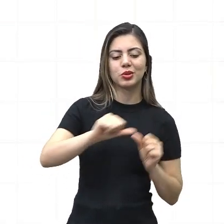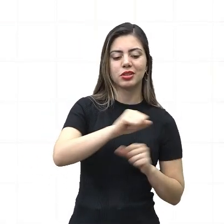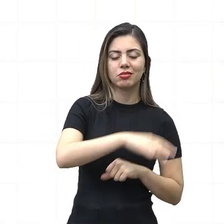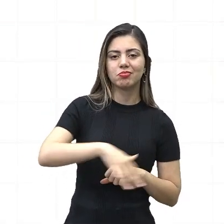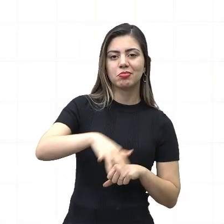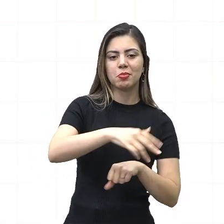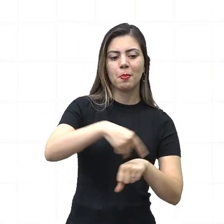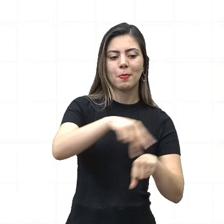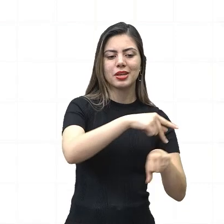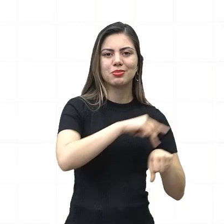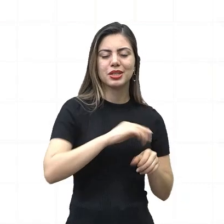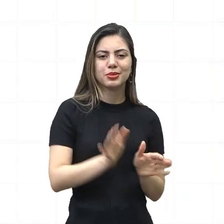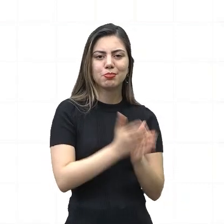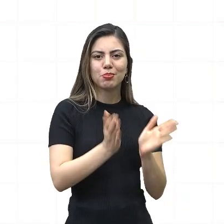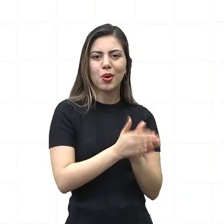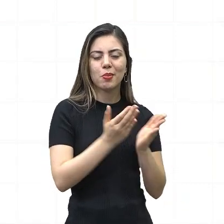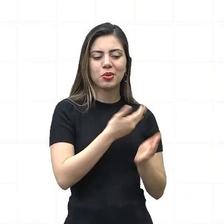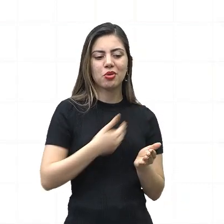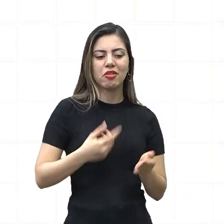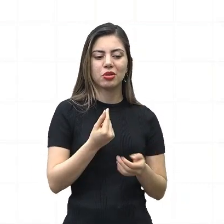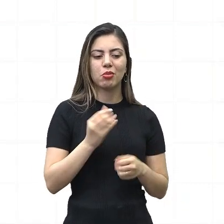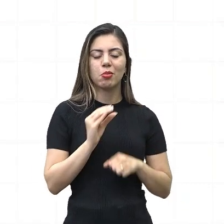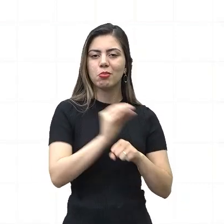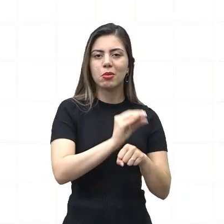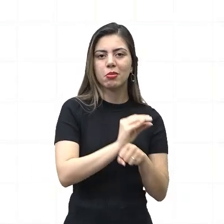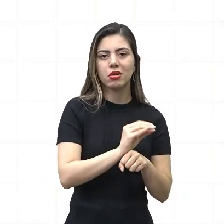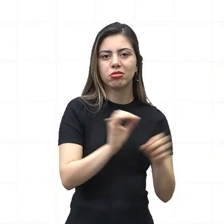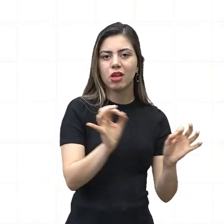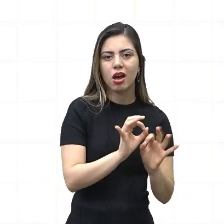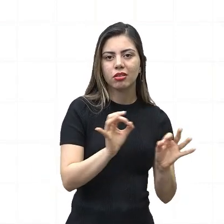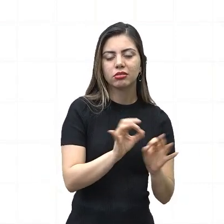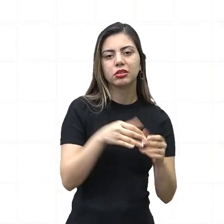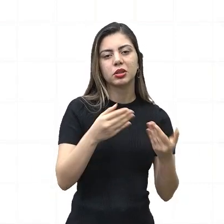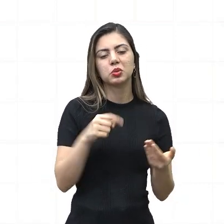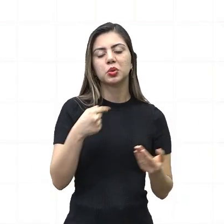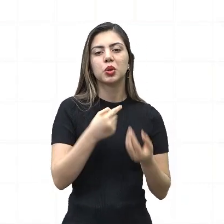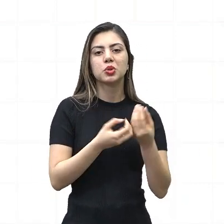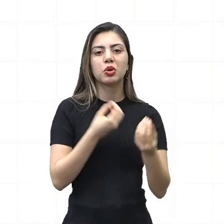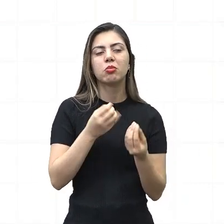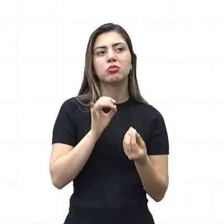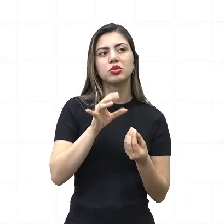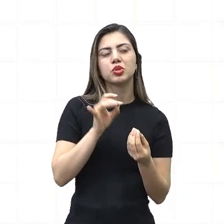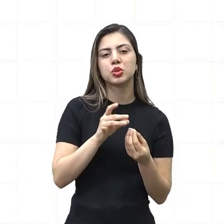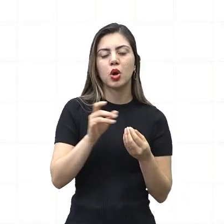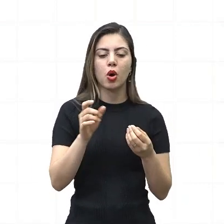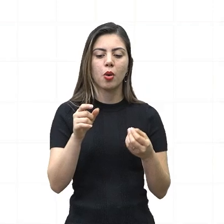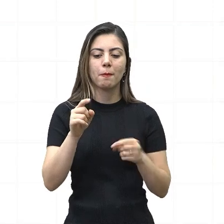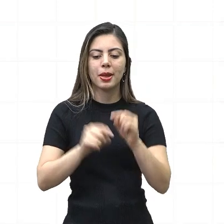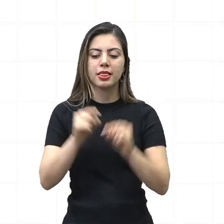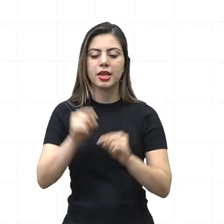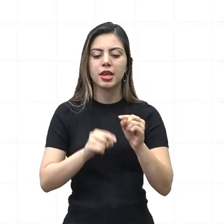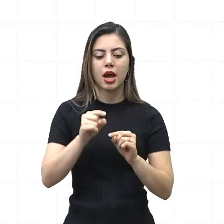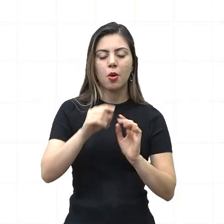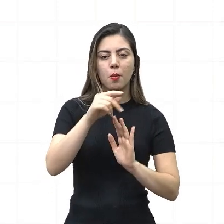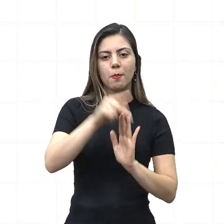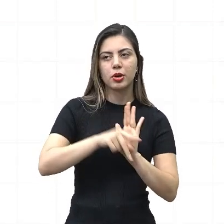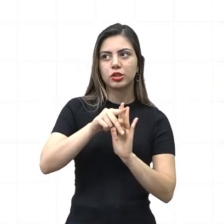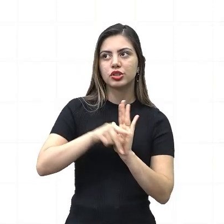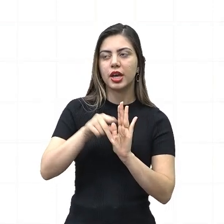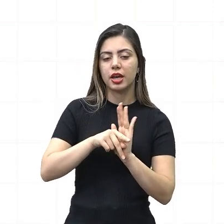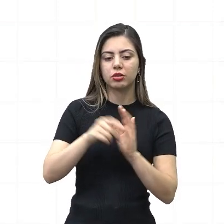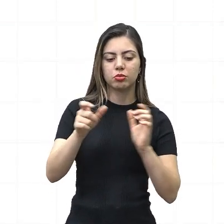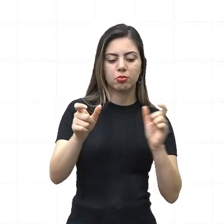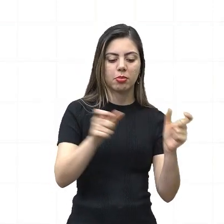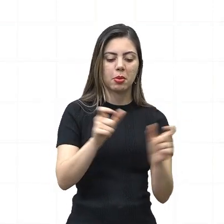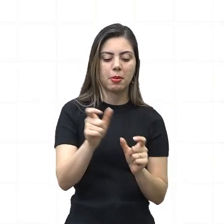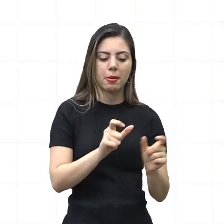não existe muito, né? A gente basicamente monta os projetos que são criados em outros lugares, em países mais ricos. E a